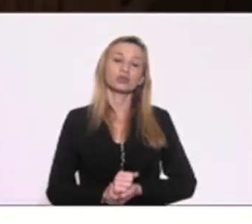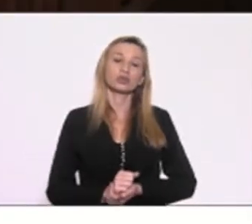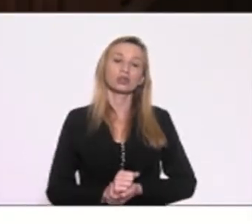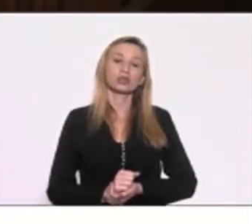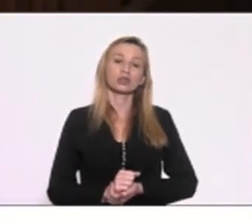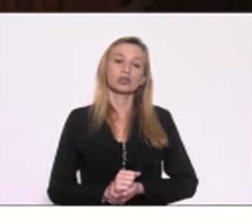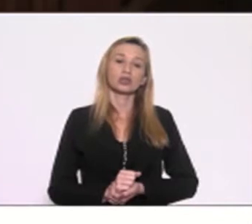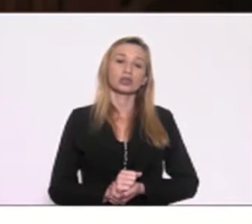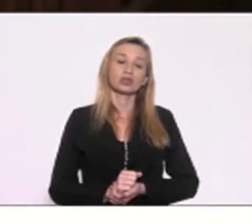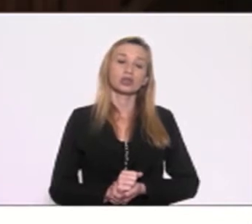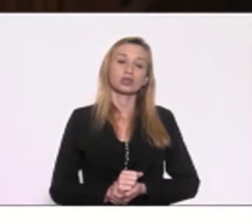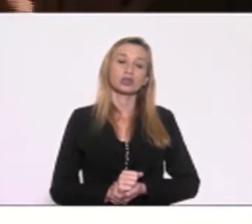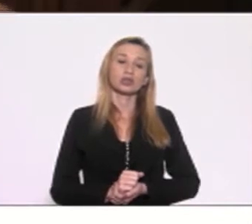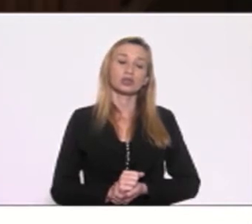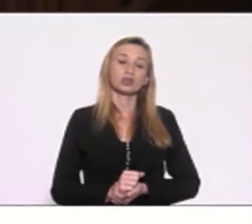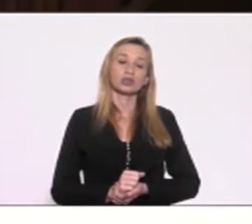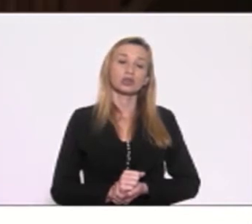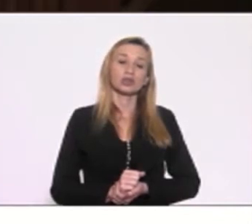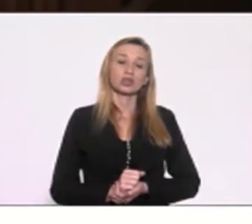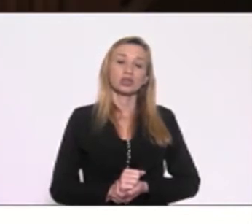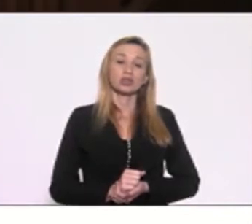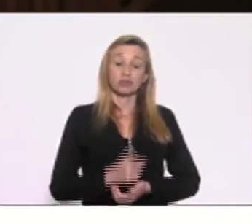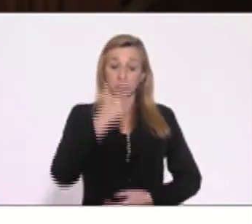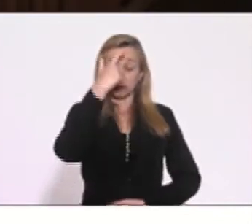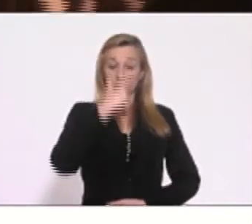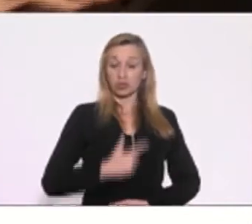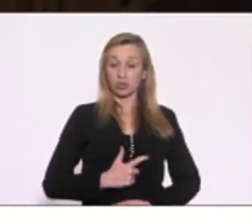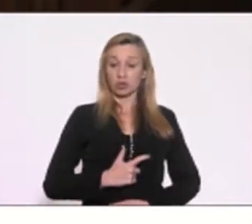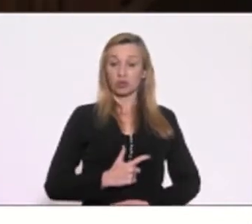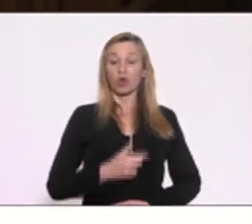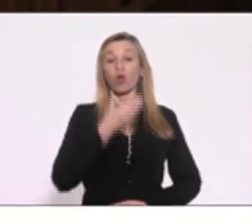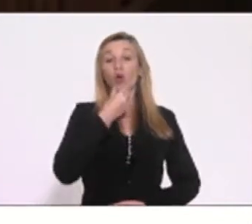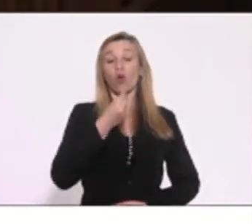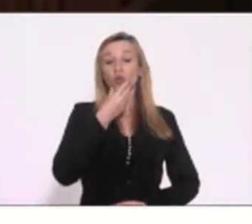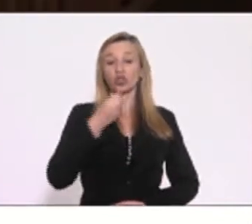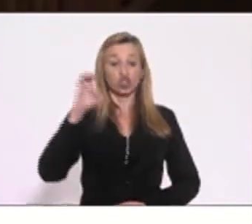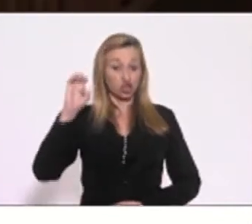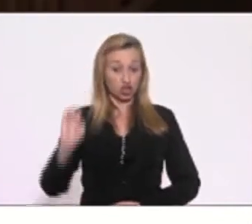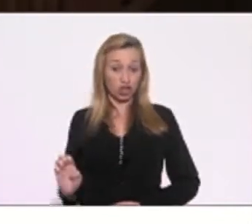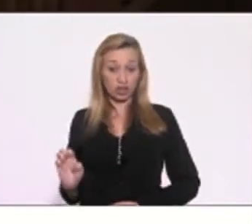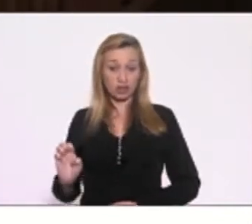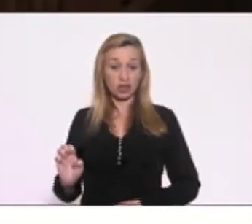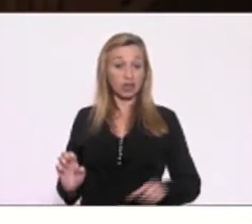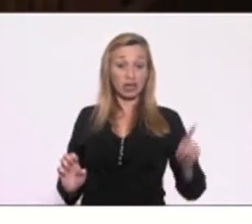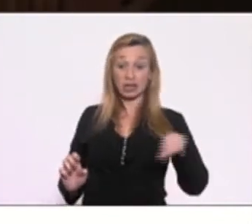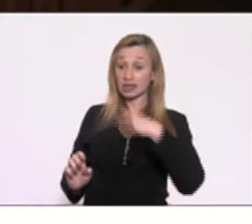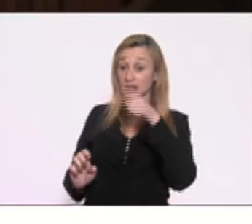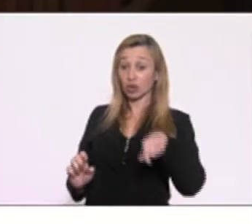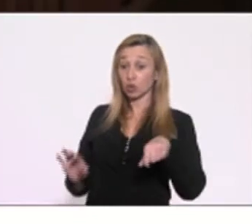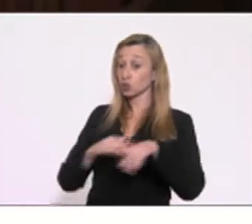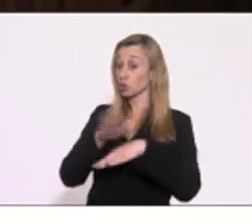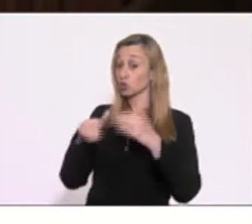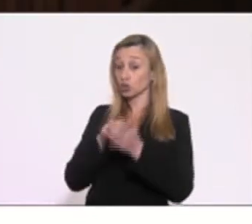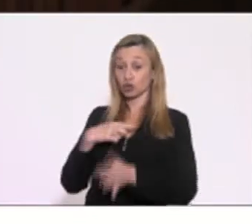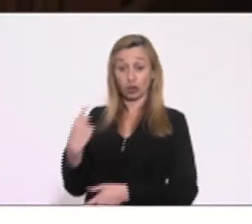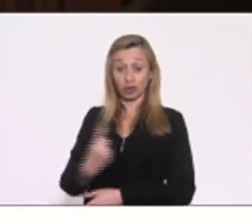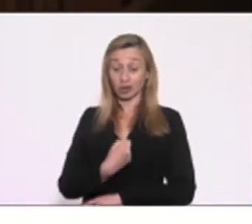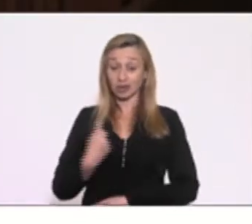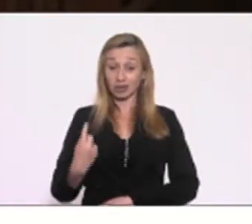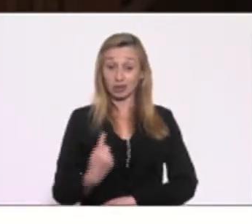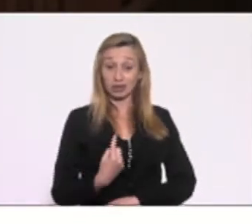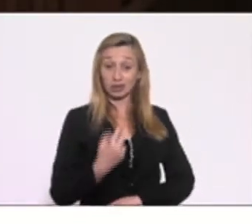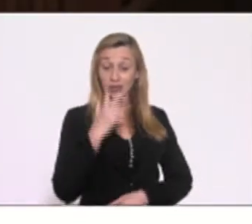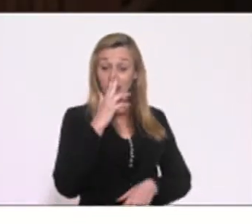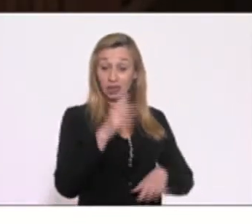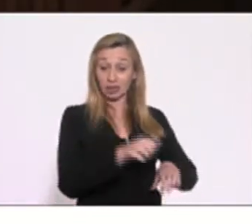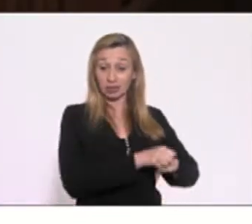como um homem de esquerda, aí desqualificou todos nós, e como fosse um militante do